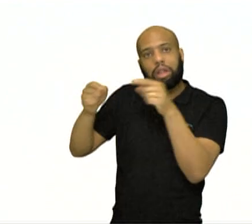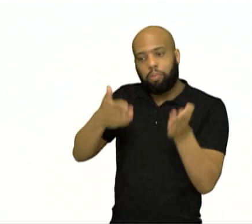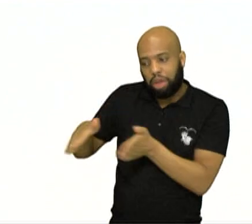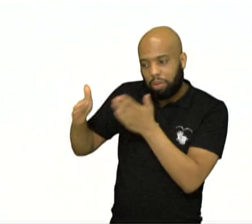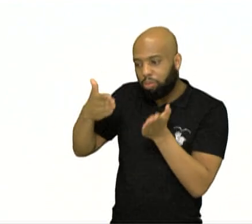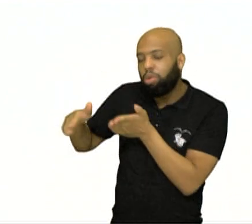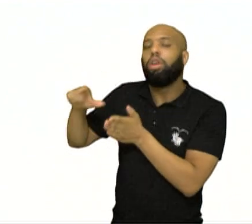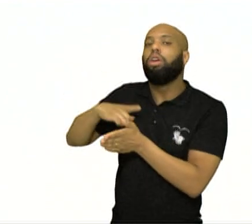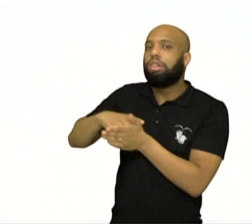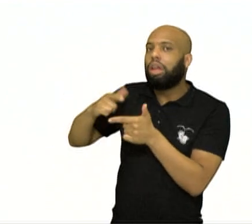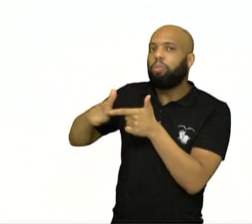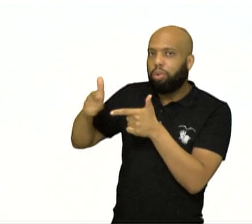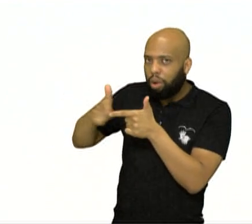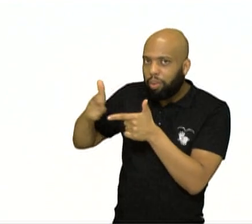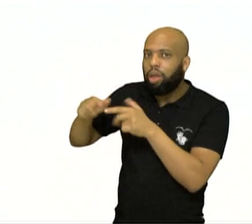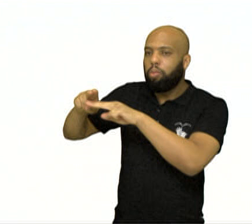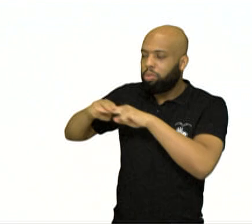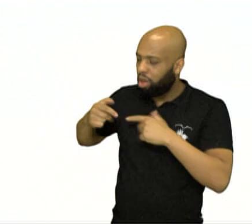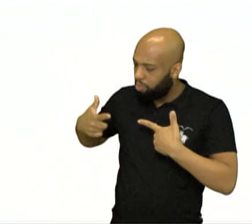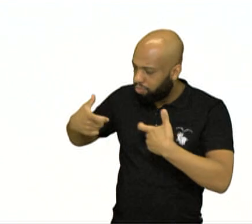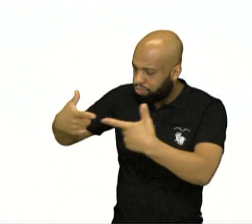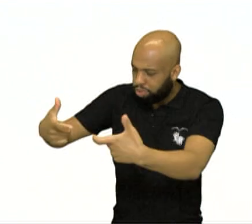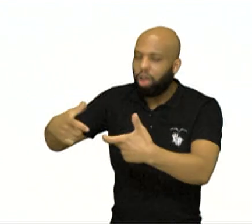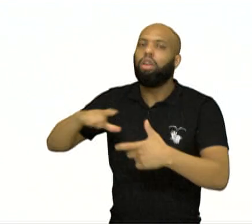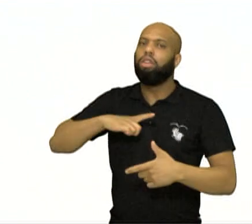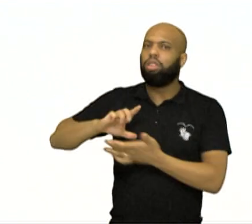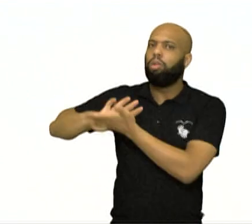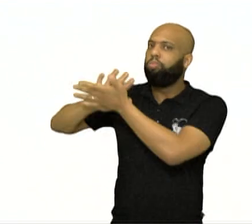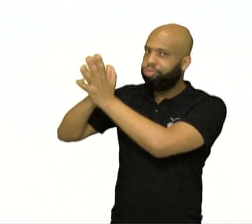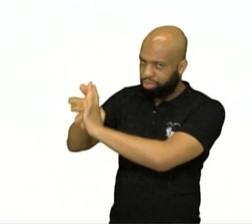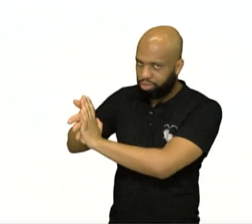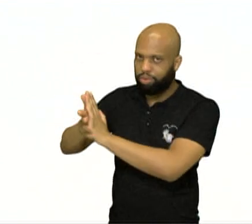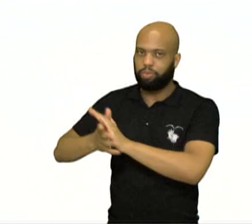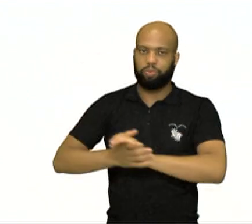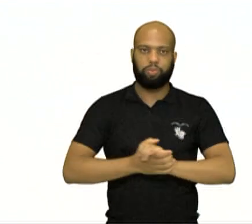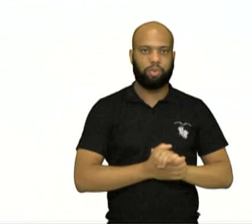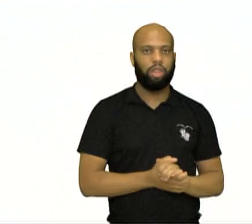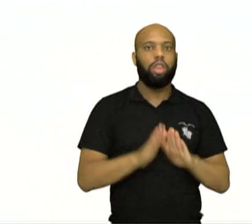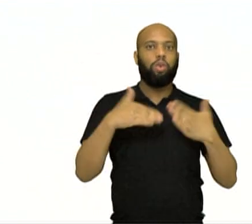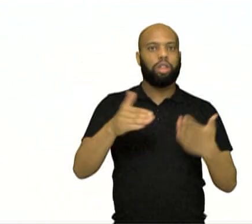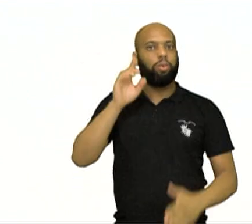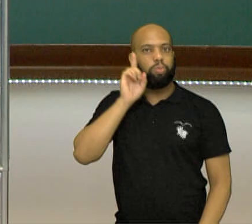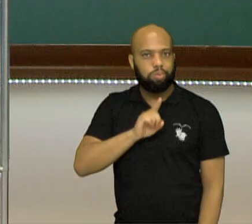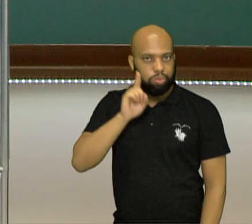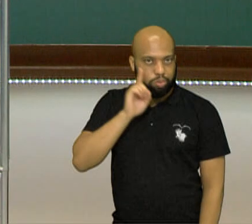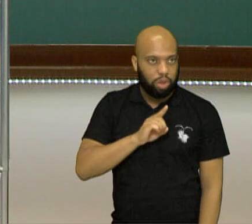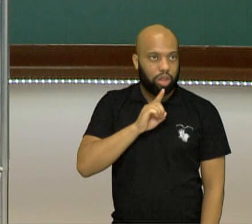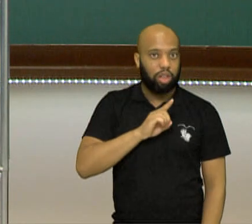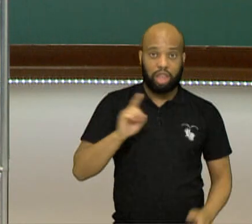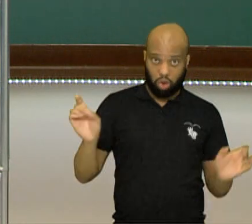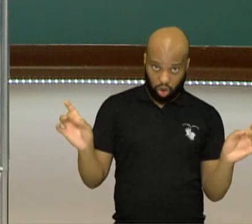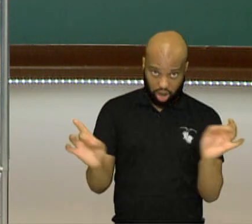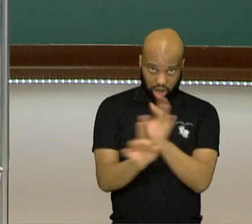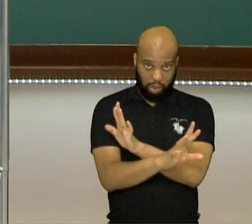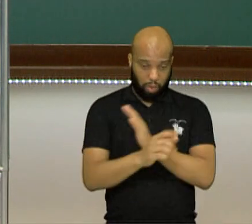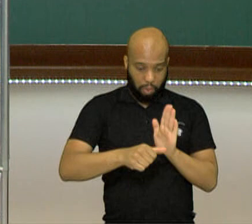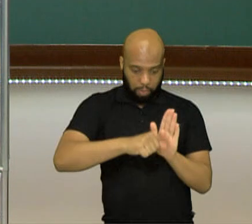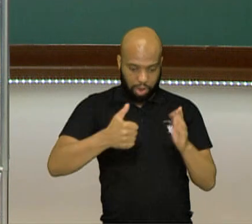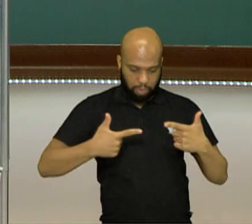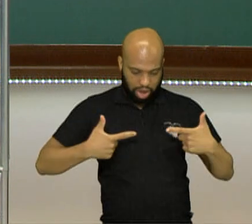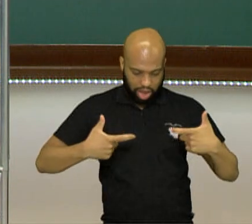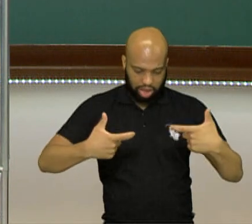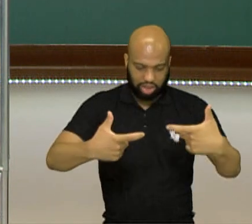industrial muito comprometida pela destruição causada pela guerra. Então, os Estados Unidos saíram da Primeira Guerra Mundial como